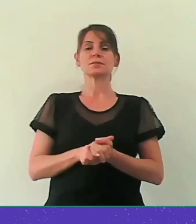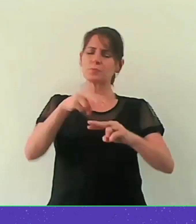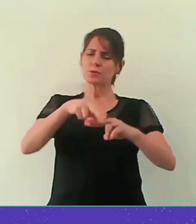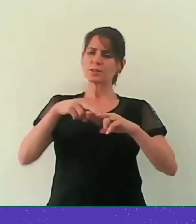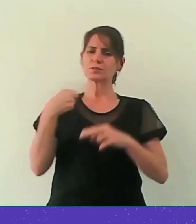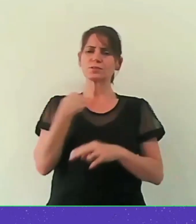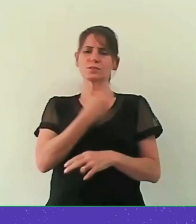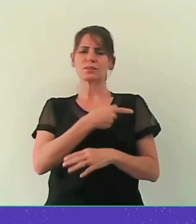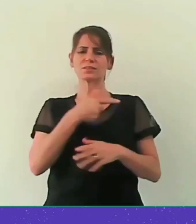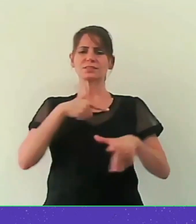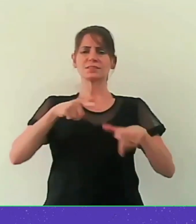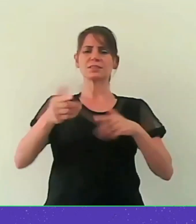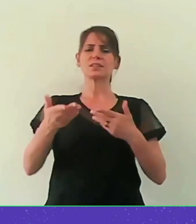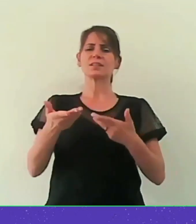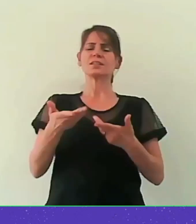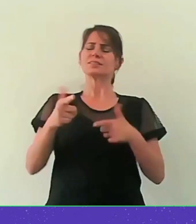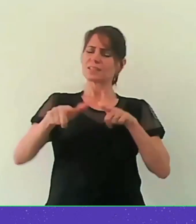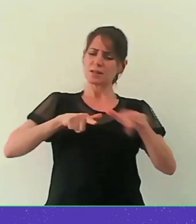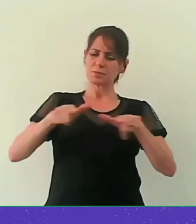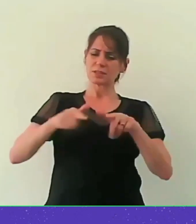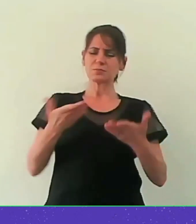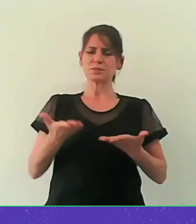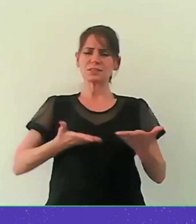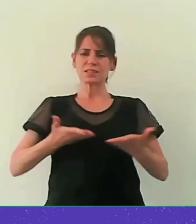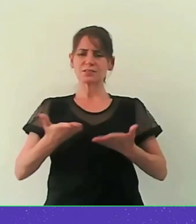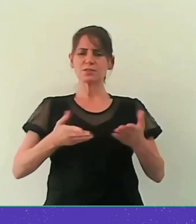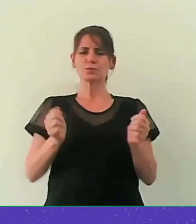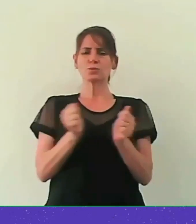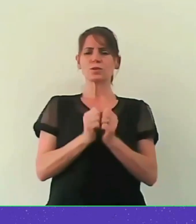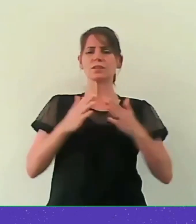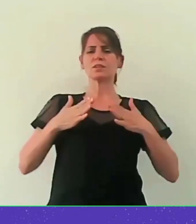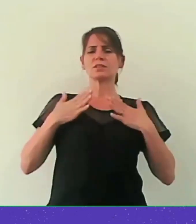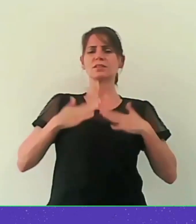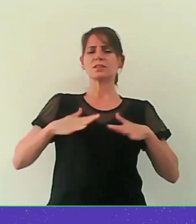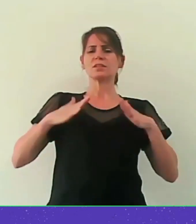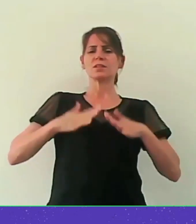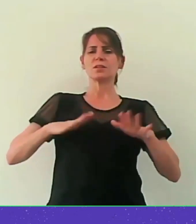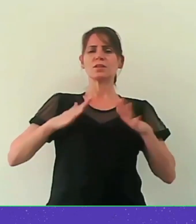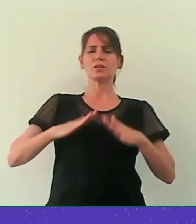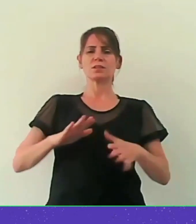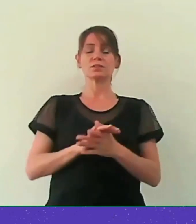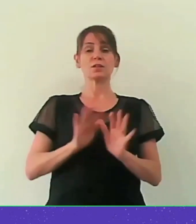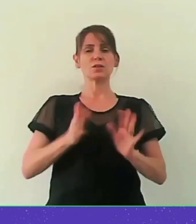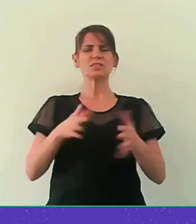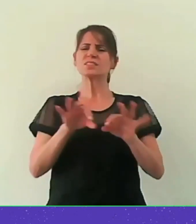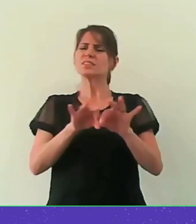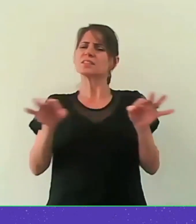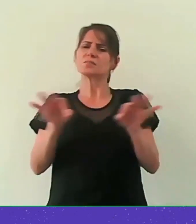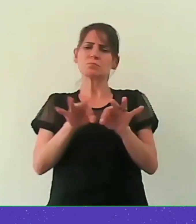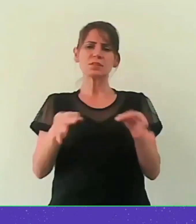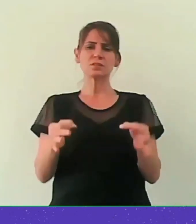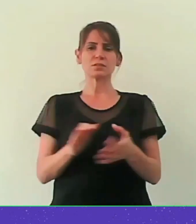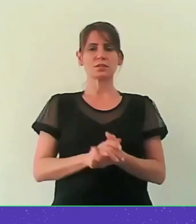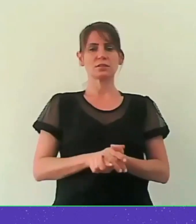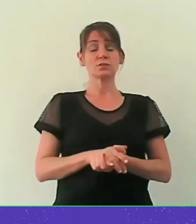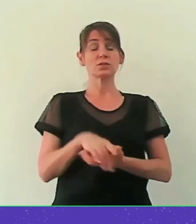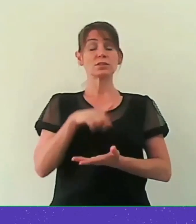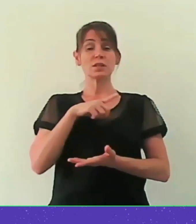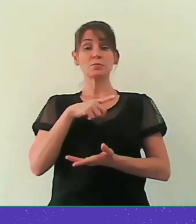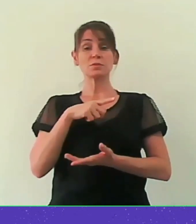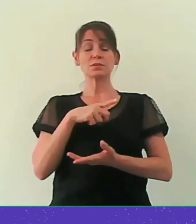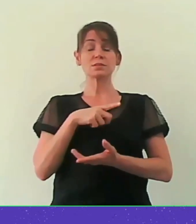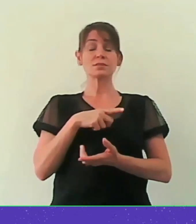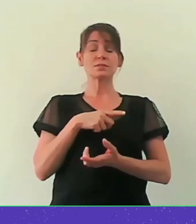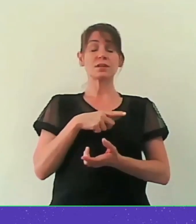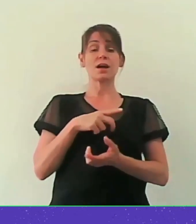descanso, porque é muito simples, irmão, nos dias de hoje. Hoje nós temos a palavra profética, graças